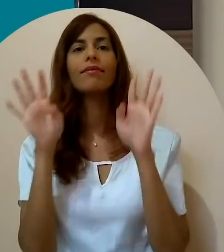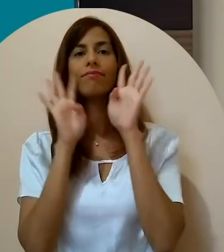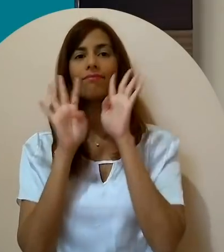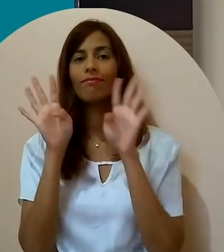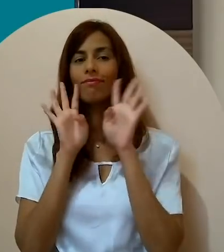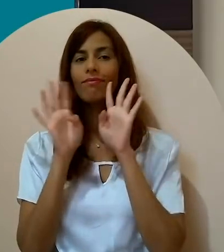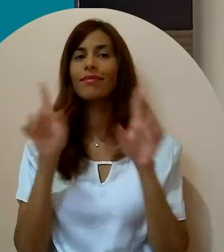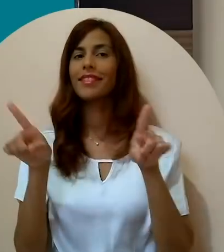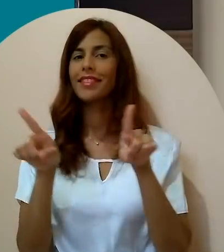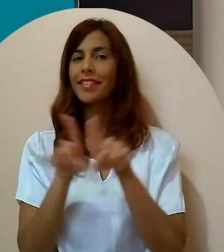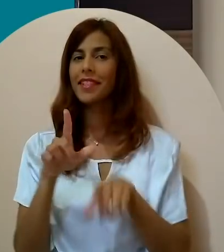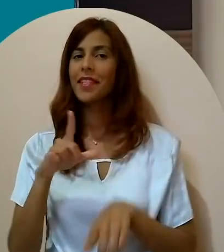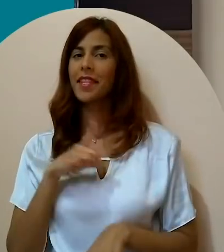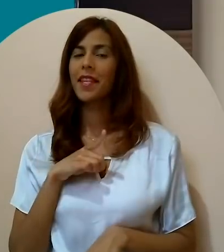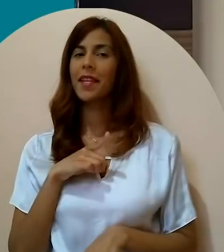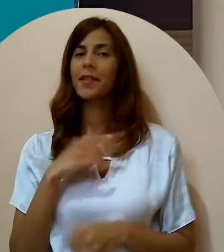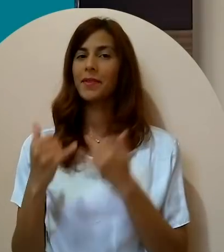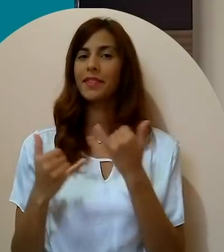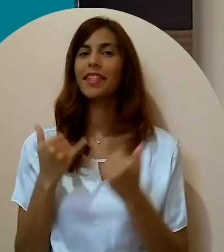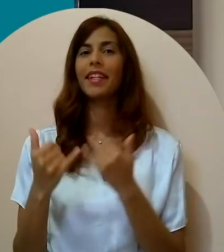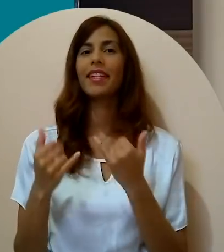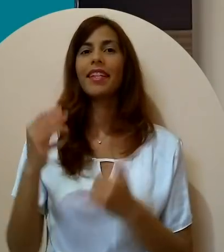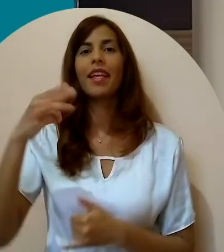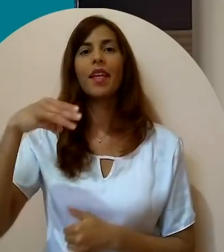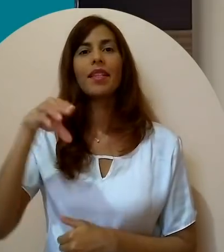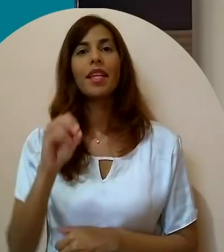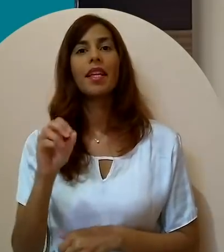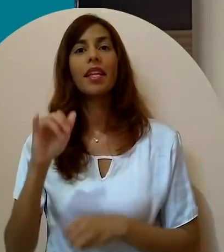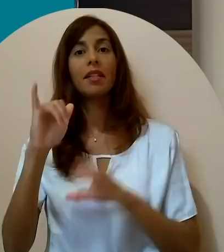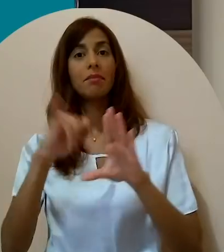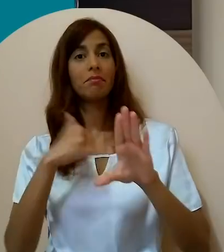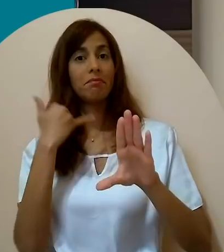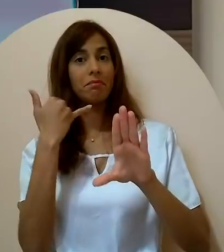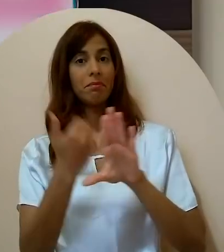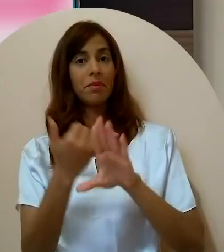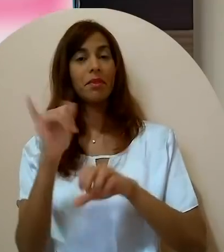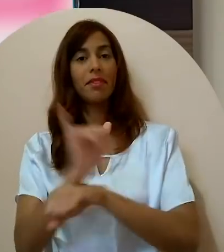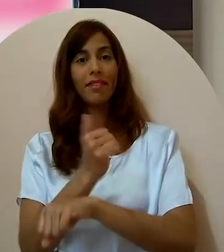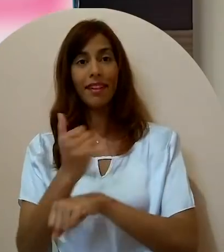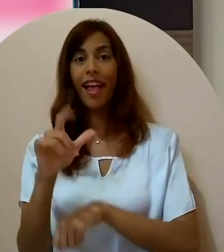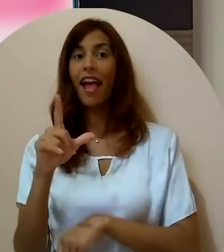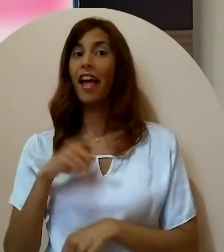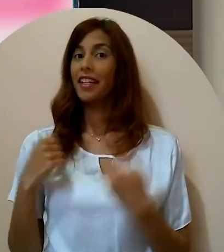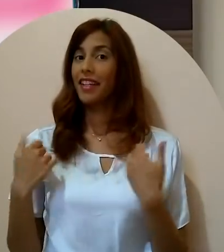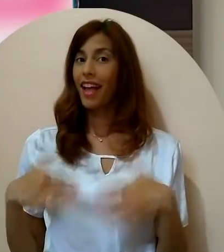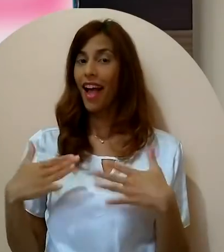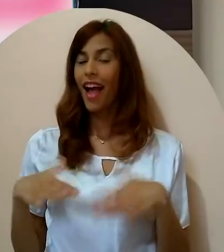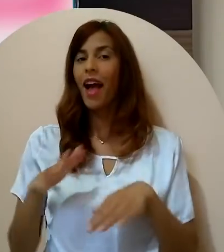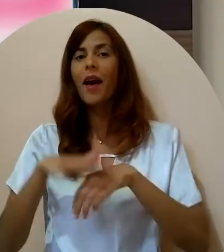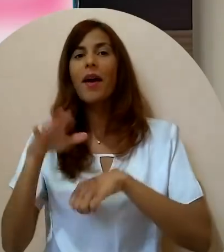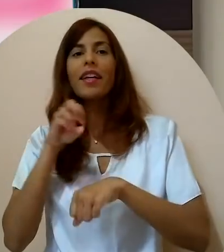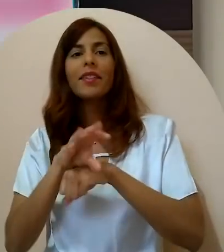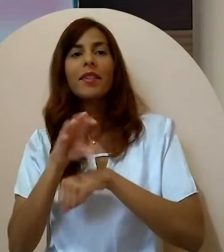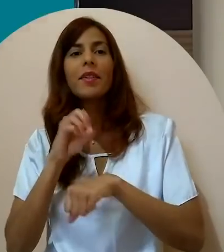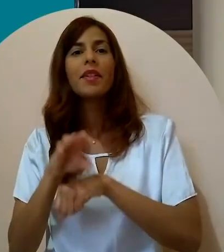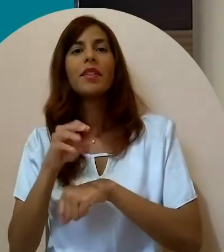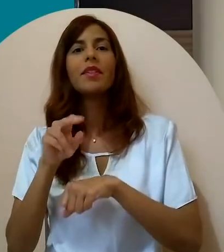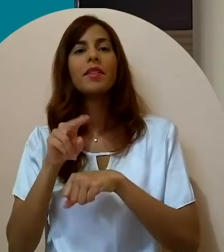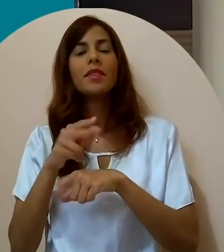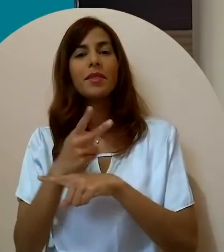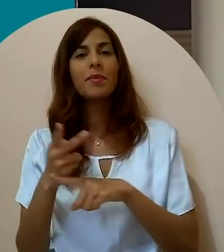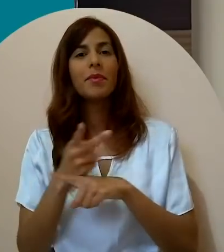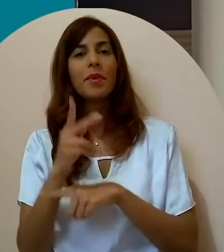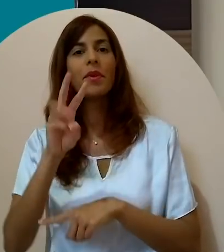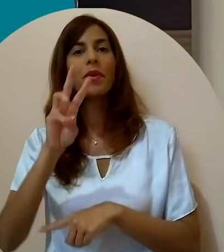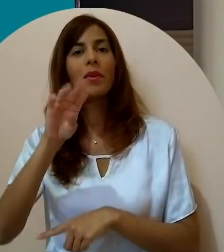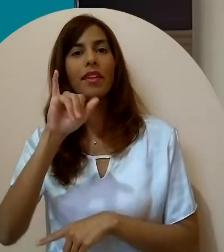live do Facebook e gincanas. E além disso, a MCM agora tem um canal no YouTube. Para mais informações, procure